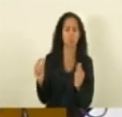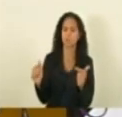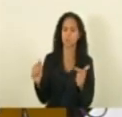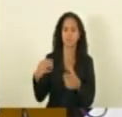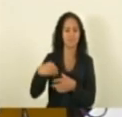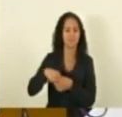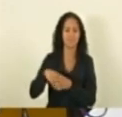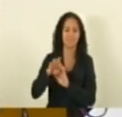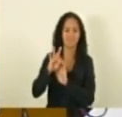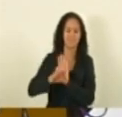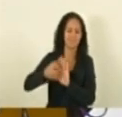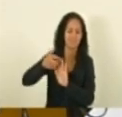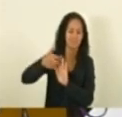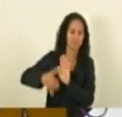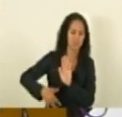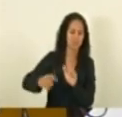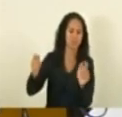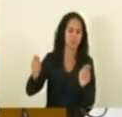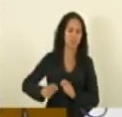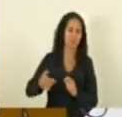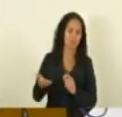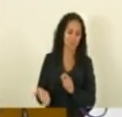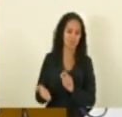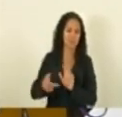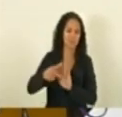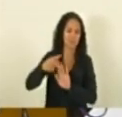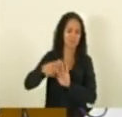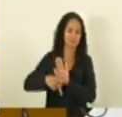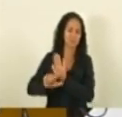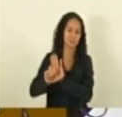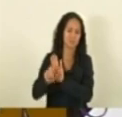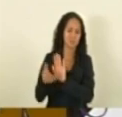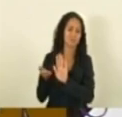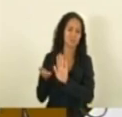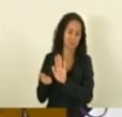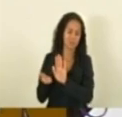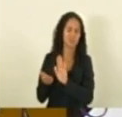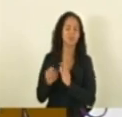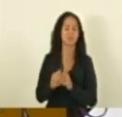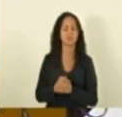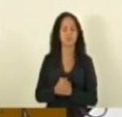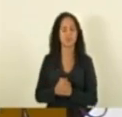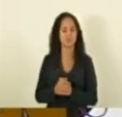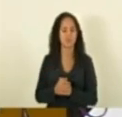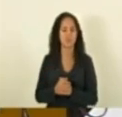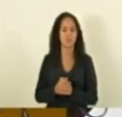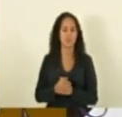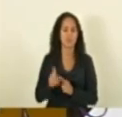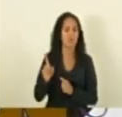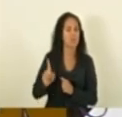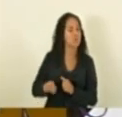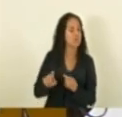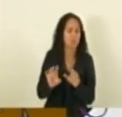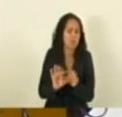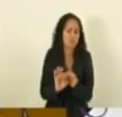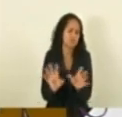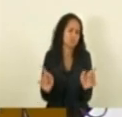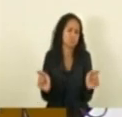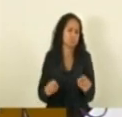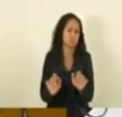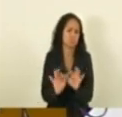relação à competência. É simplesmente uma autorização para